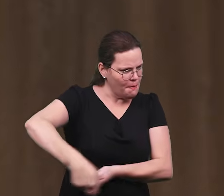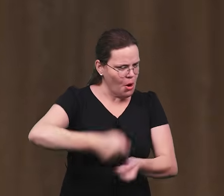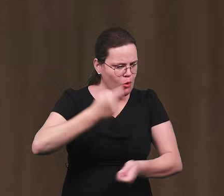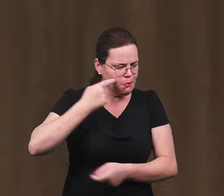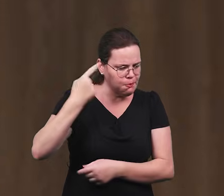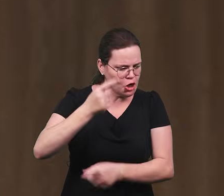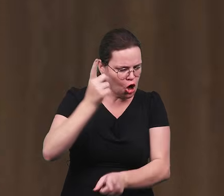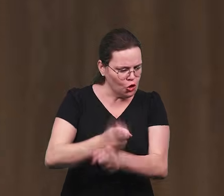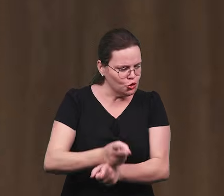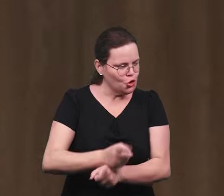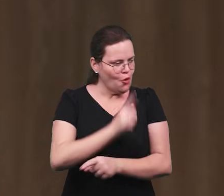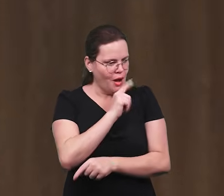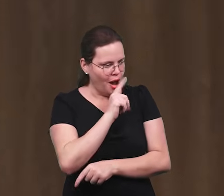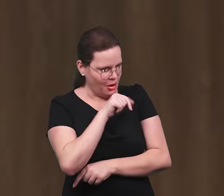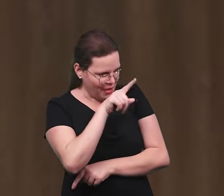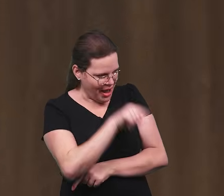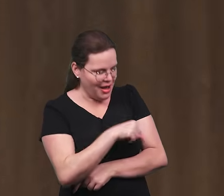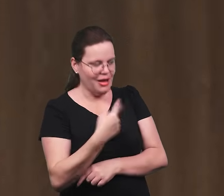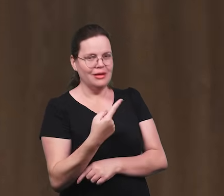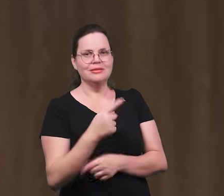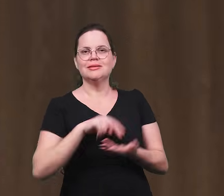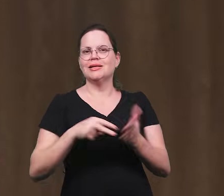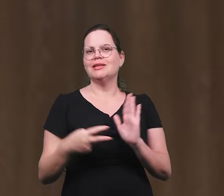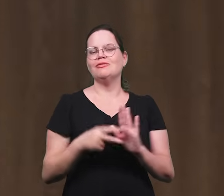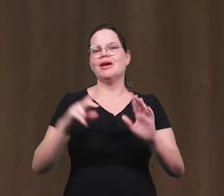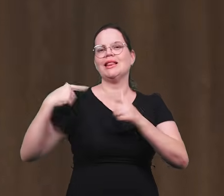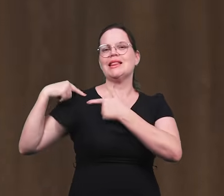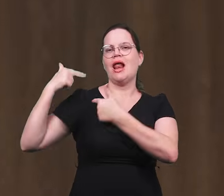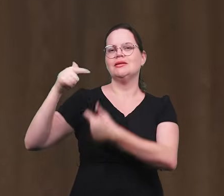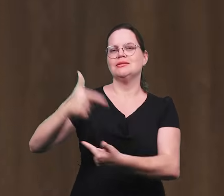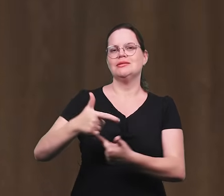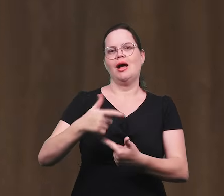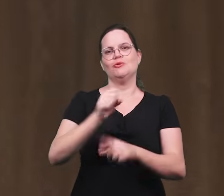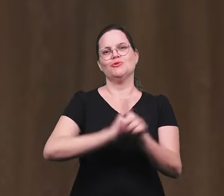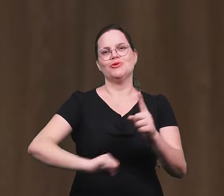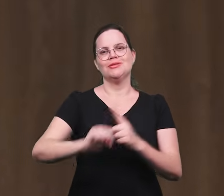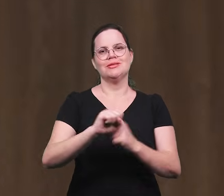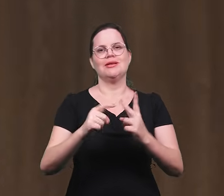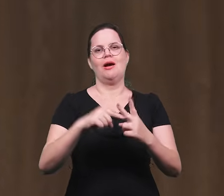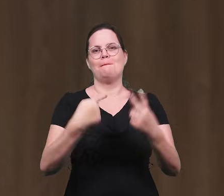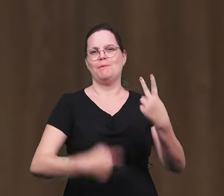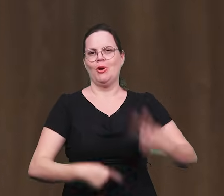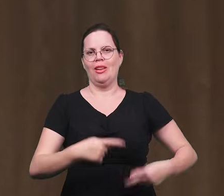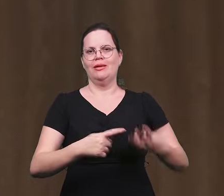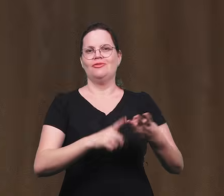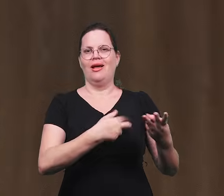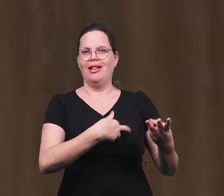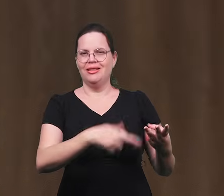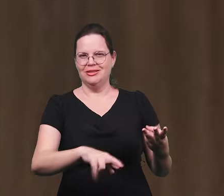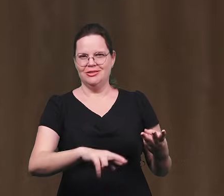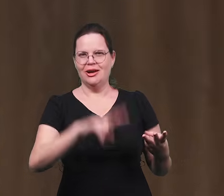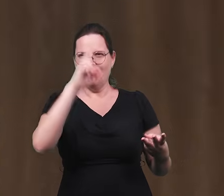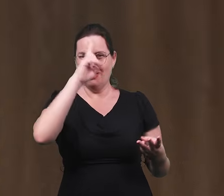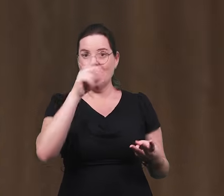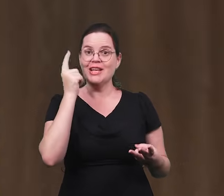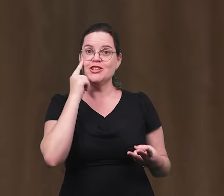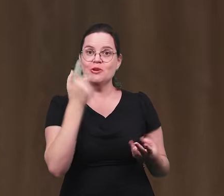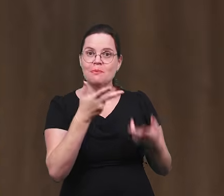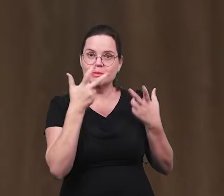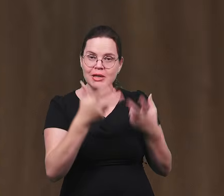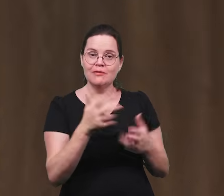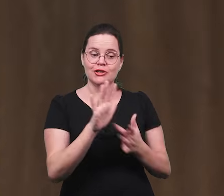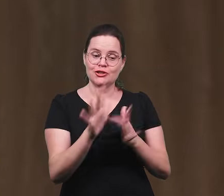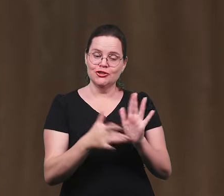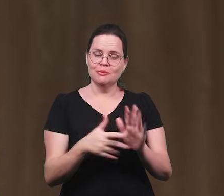sociais, políticas, todas que envolviam aquela conversa. E aí nós percebemos a paciência de Jesus naquele diálogo,